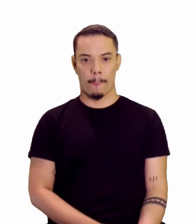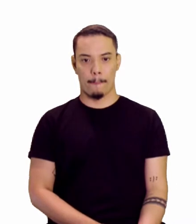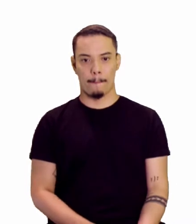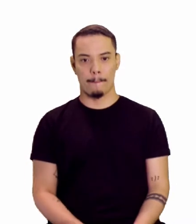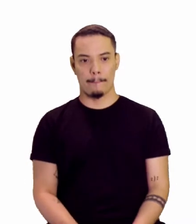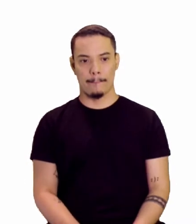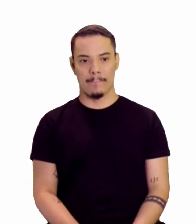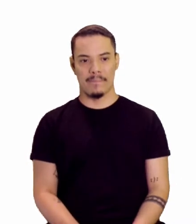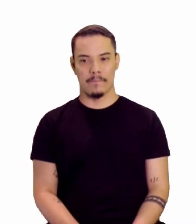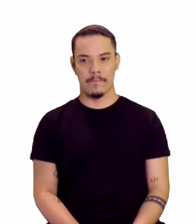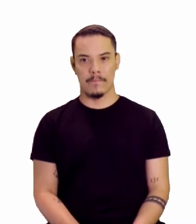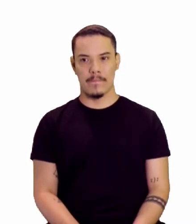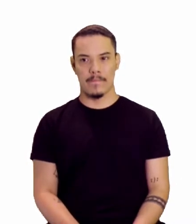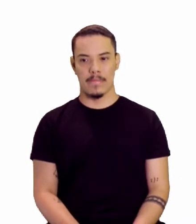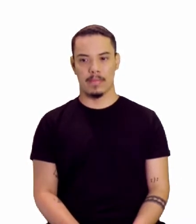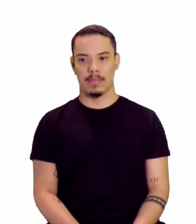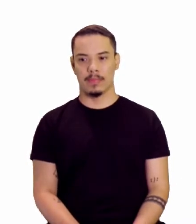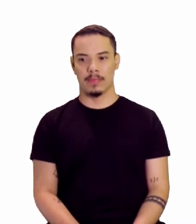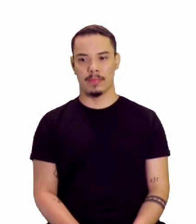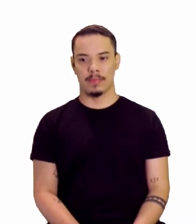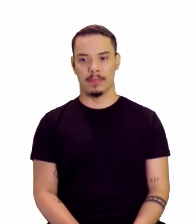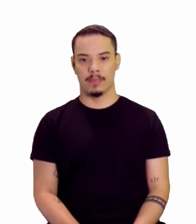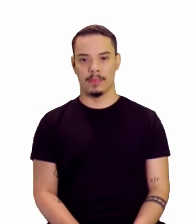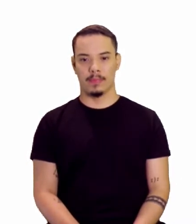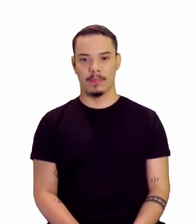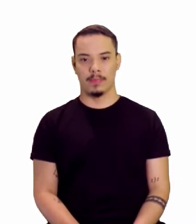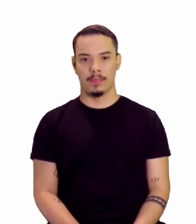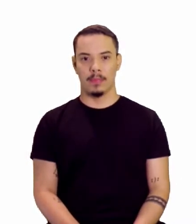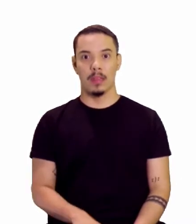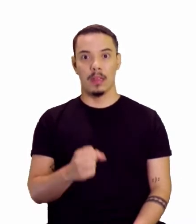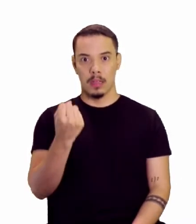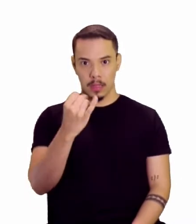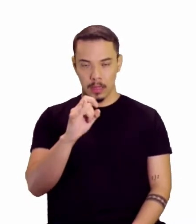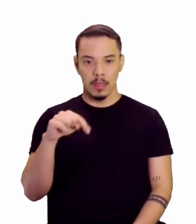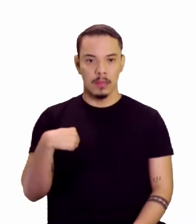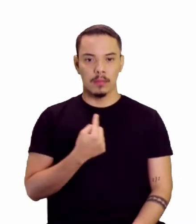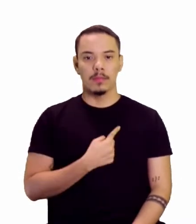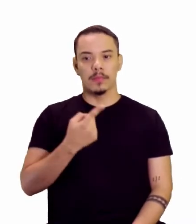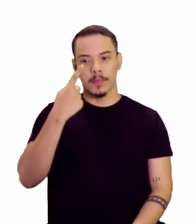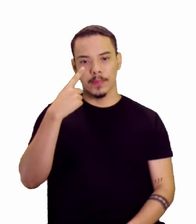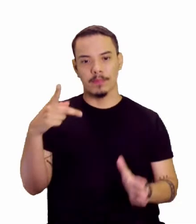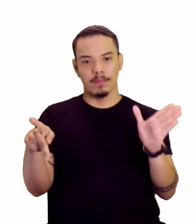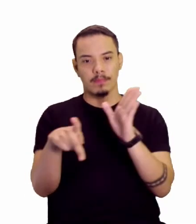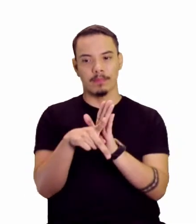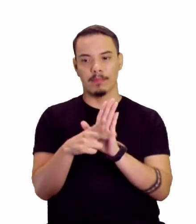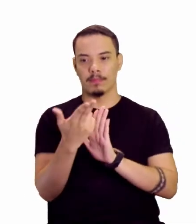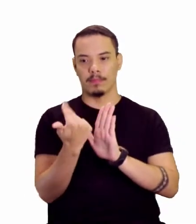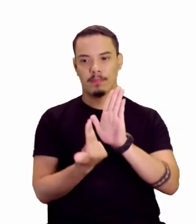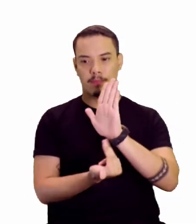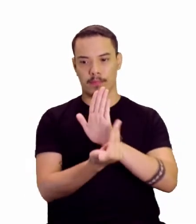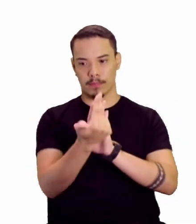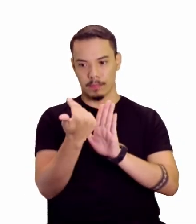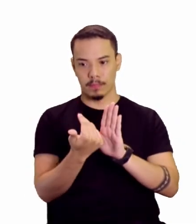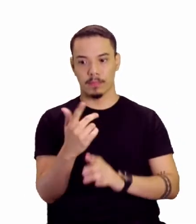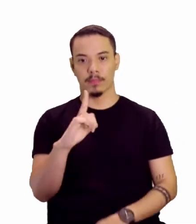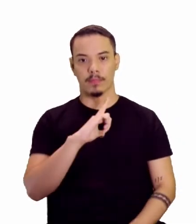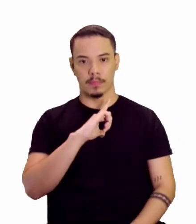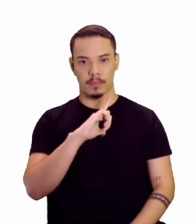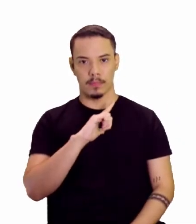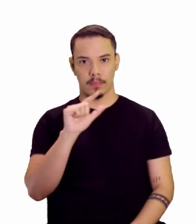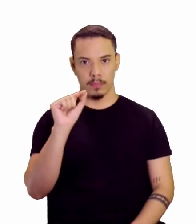né, que fica mais fácil de visualizar aqui, ó. Se a gente for ver no próprio desenho, nós temos